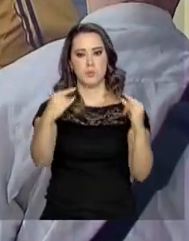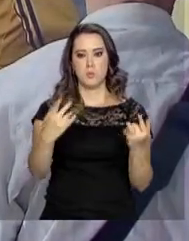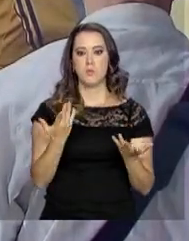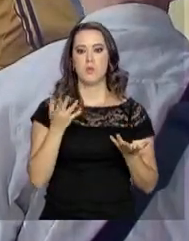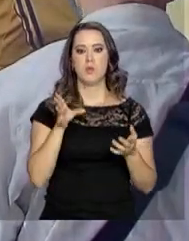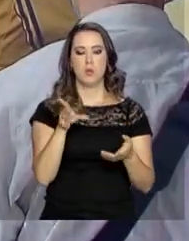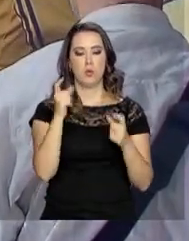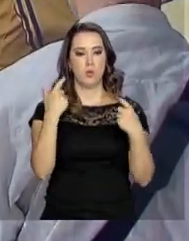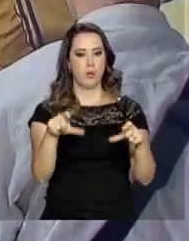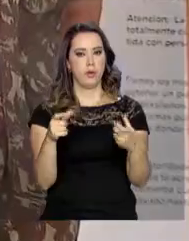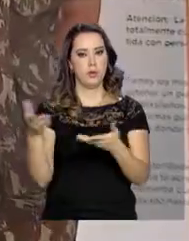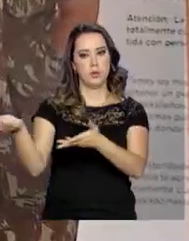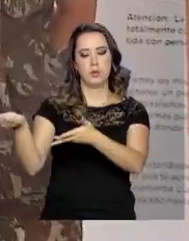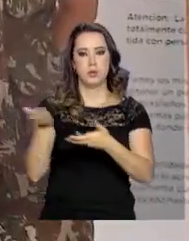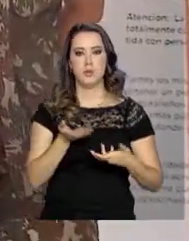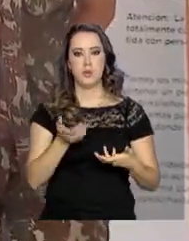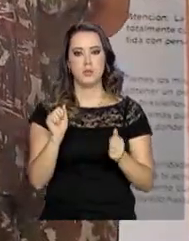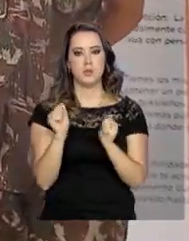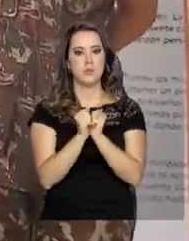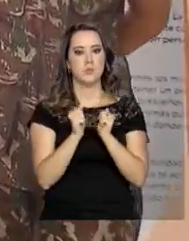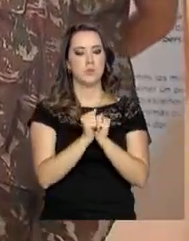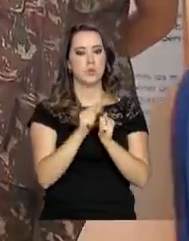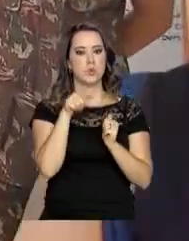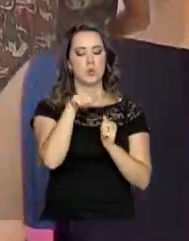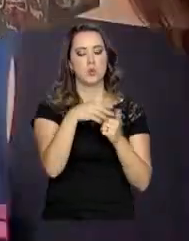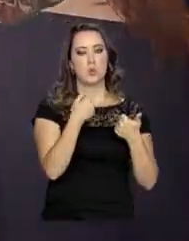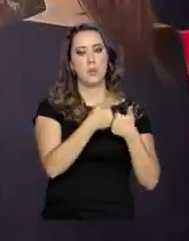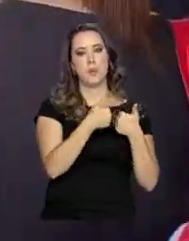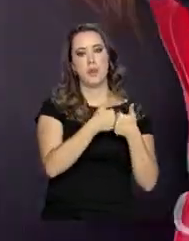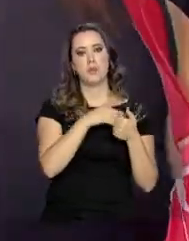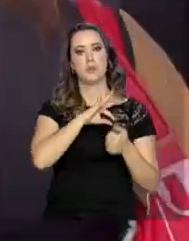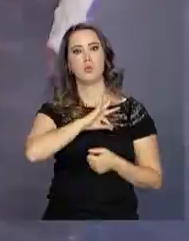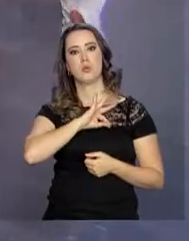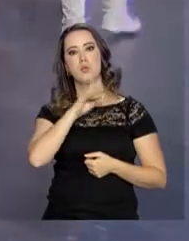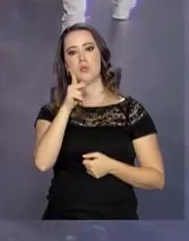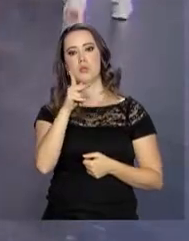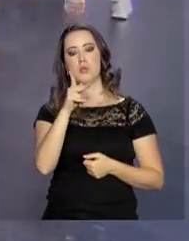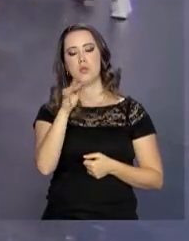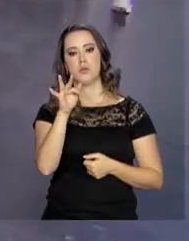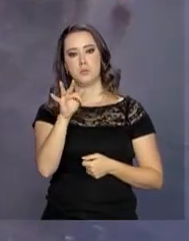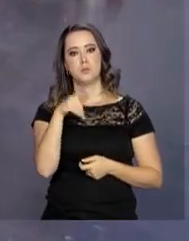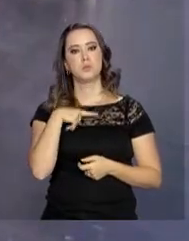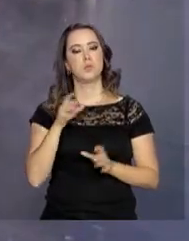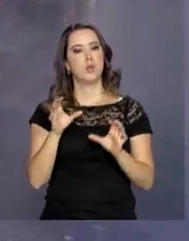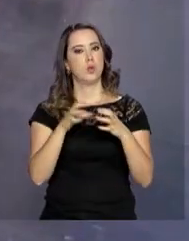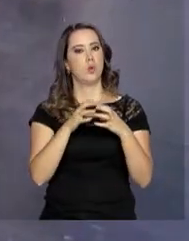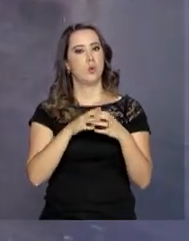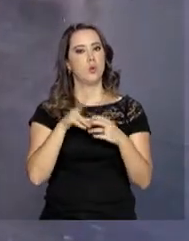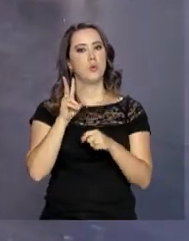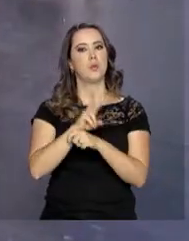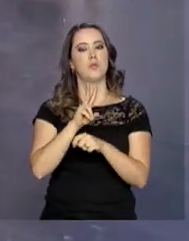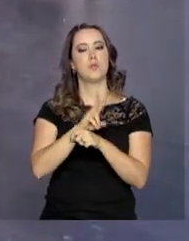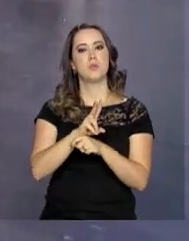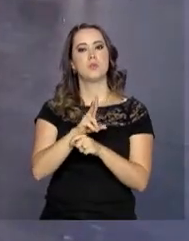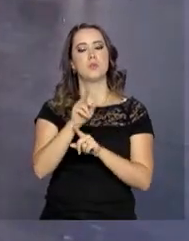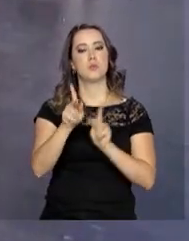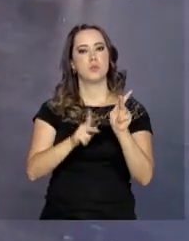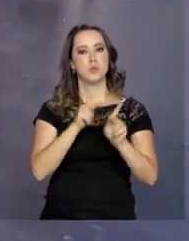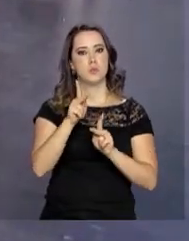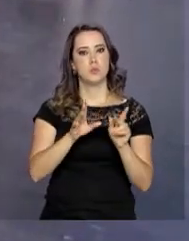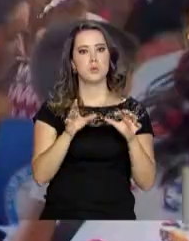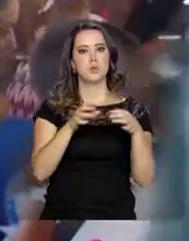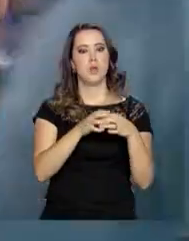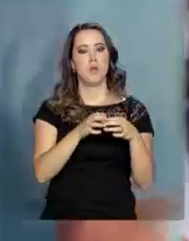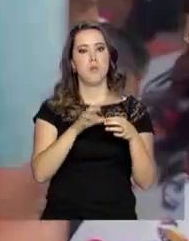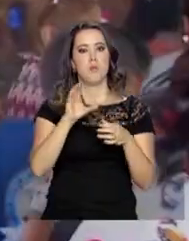os migrantes em Pacaraima fica ao lado do posto de fronteira da Polícia Federal e conta com equipes da Defensoria Pública e do Conselho